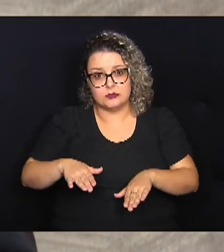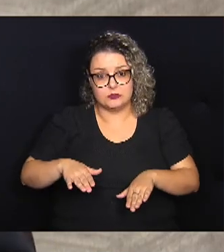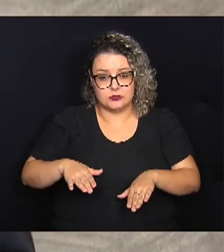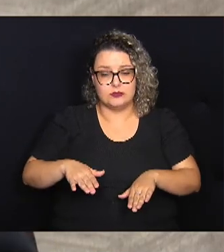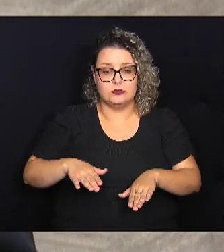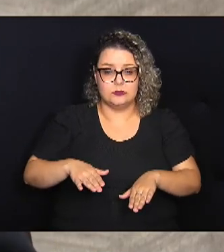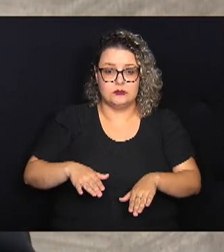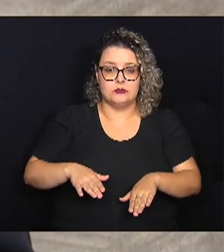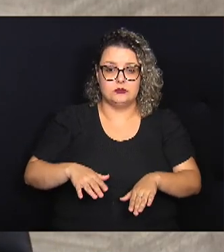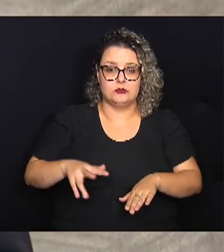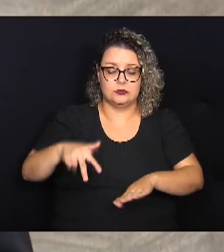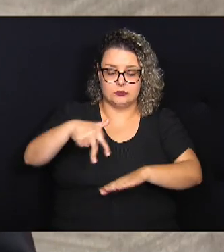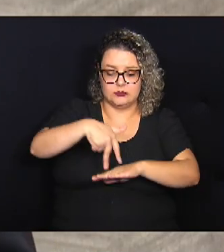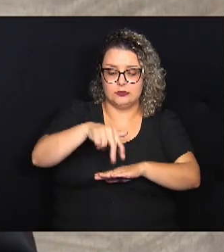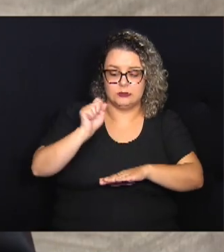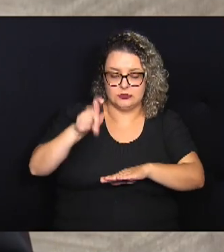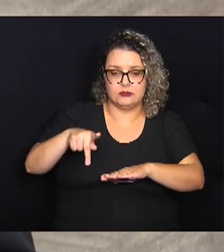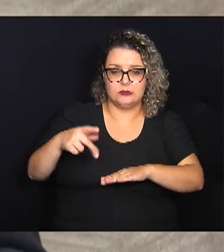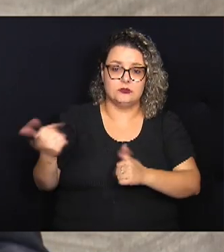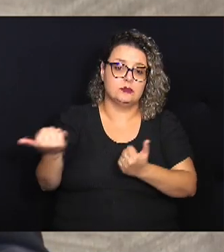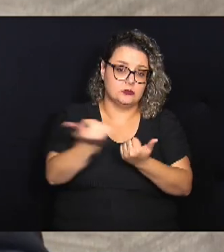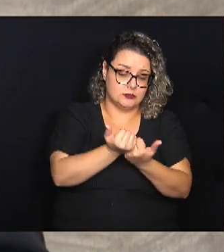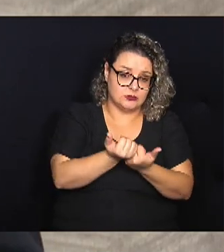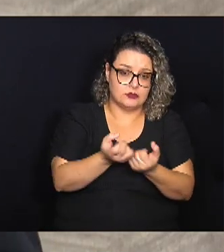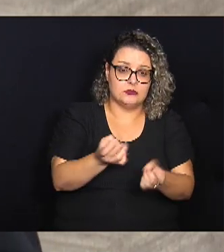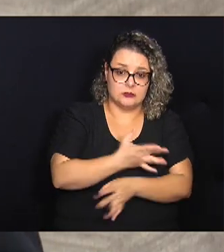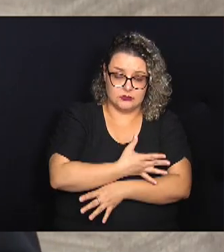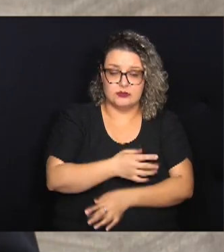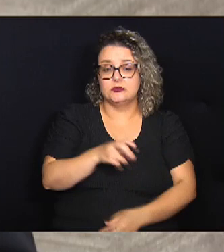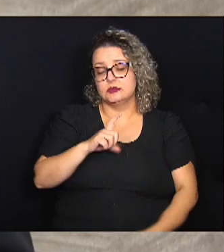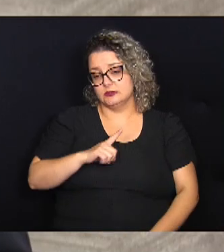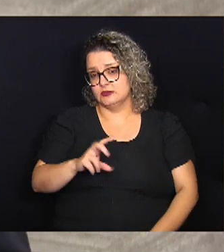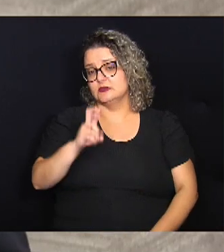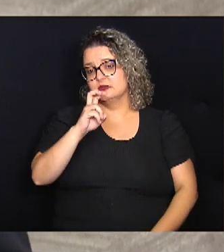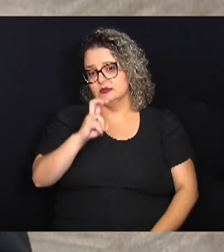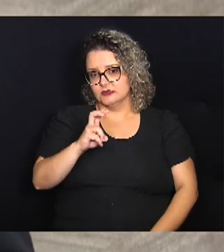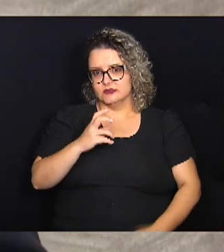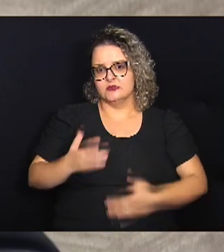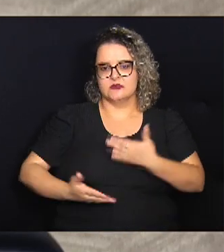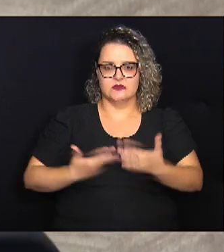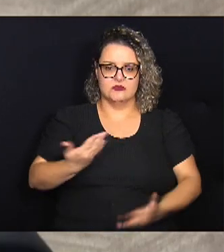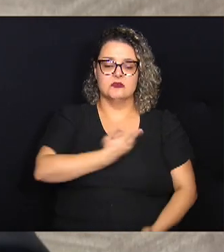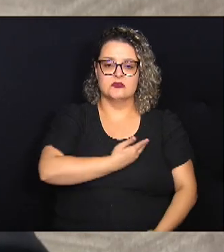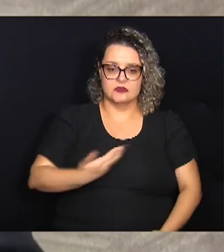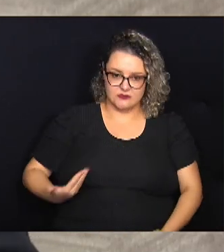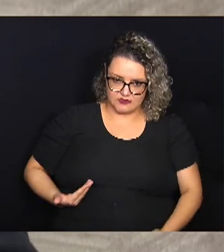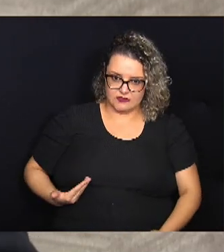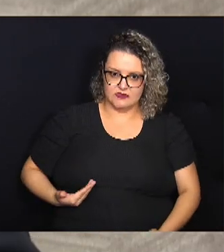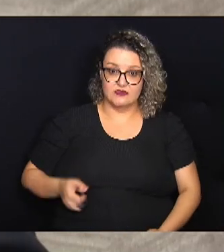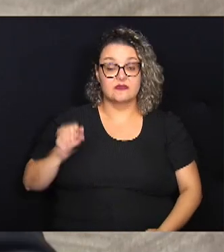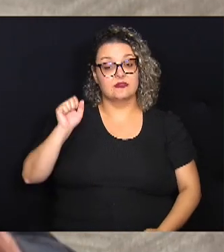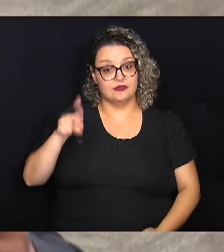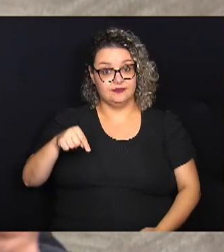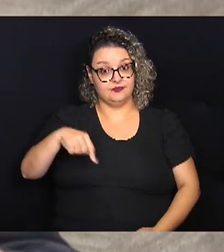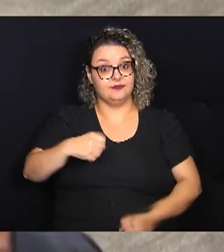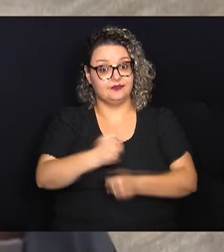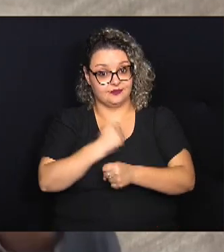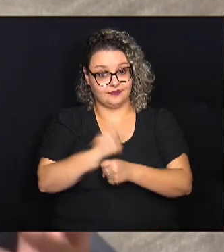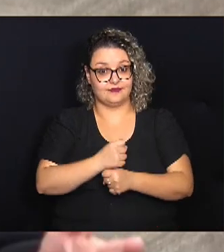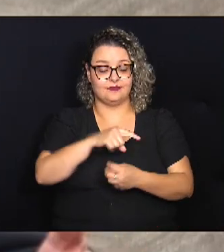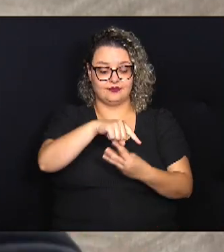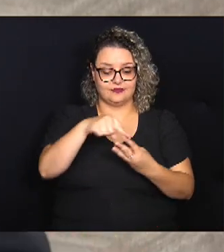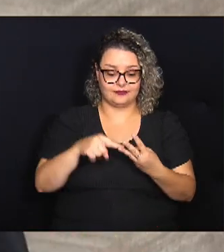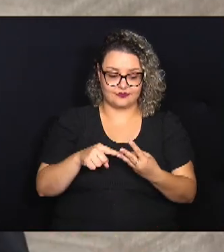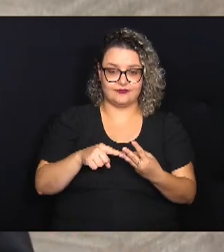do ocupante o cargo se extingue. Nós temos 5 servidores de carreira que se aposentam esse ano e mais 3